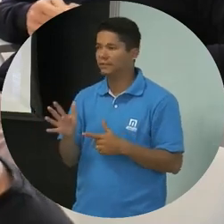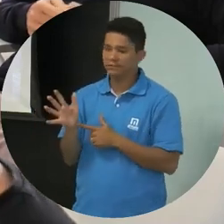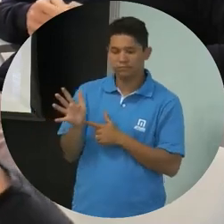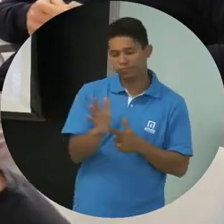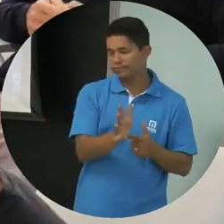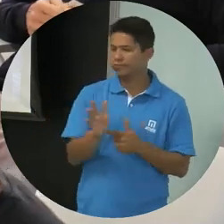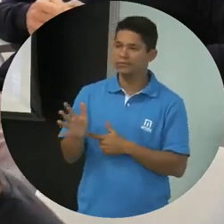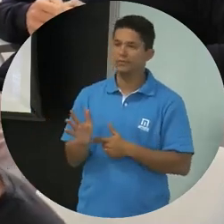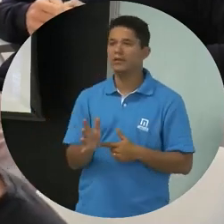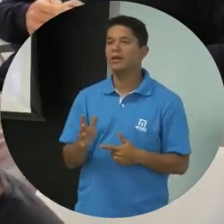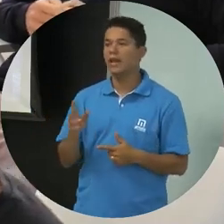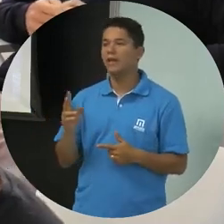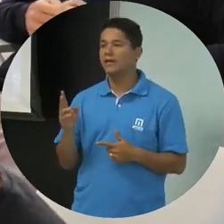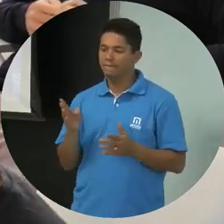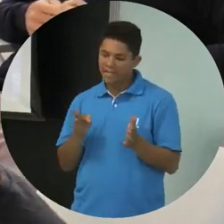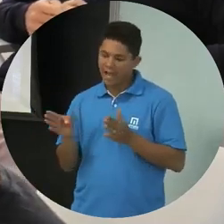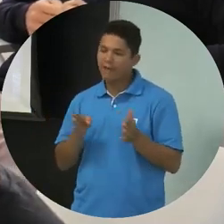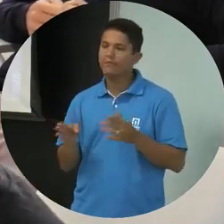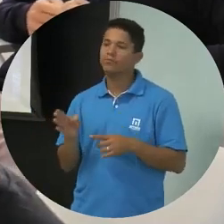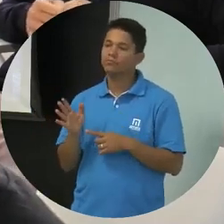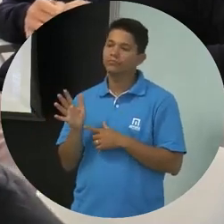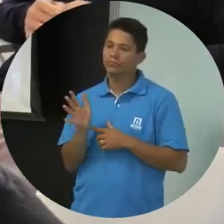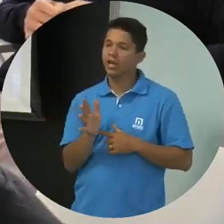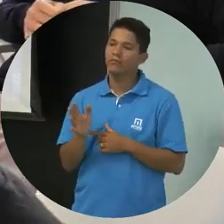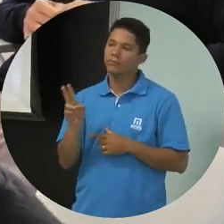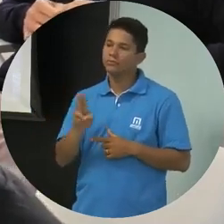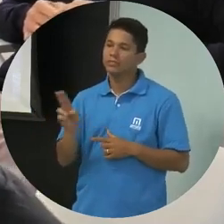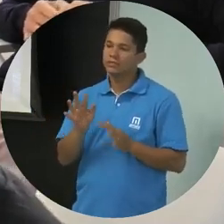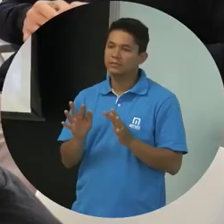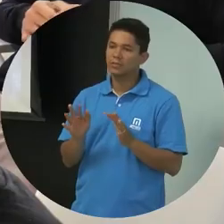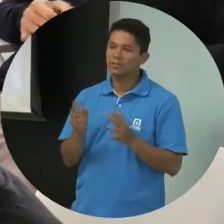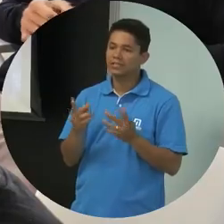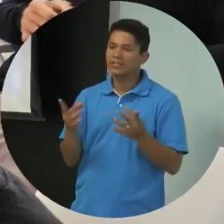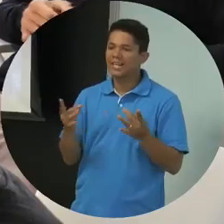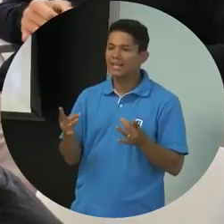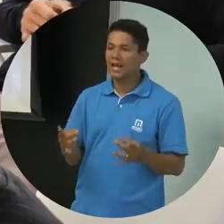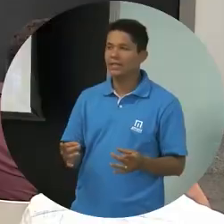é viável, é para esses casos.